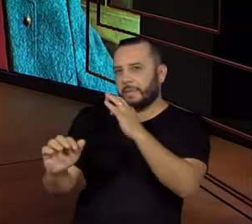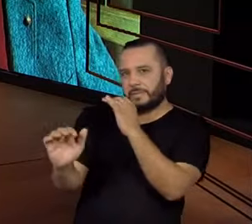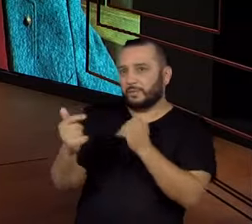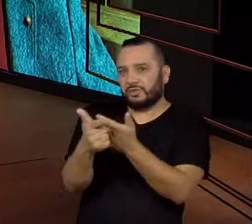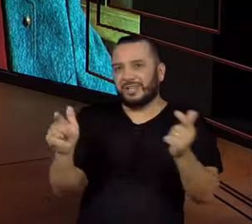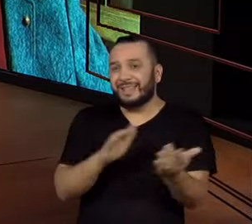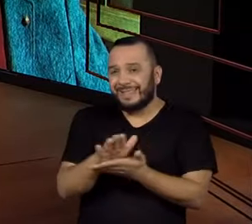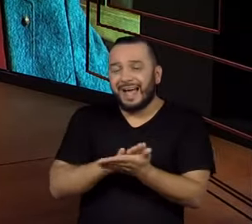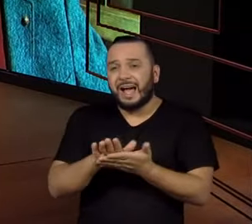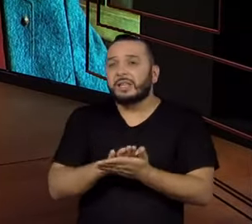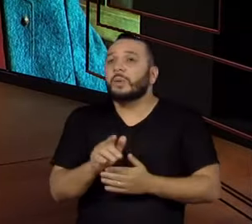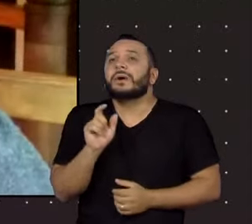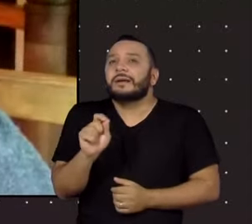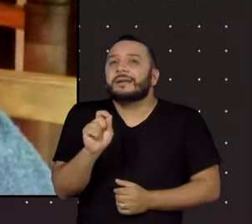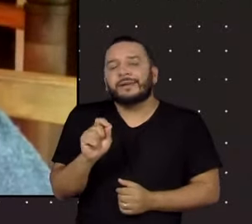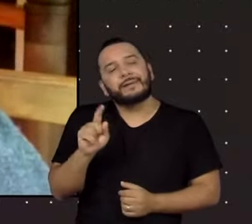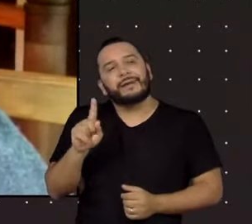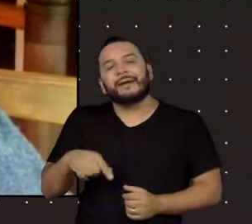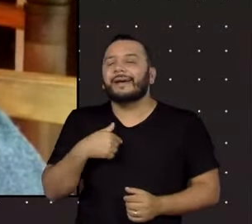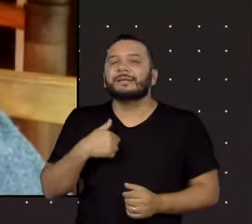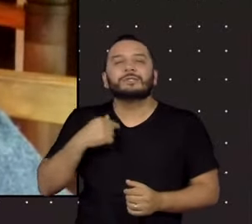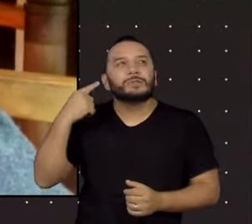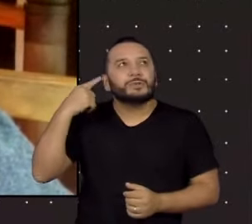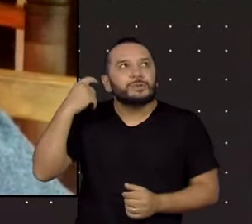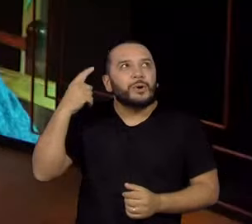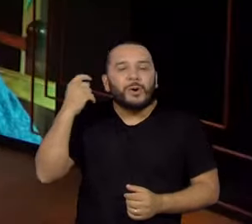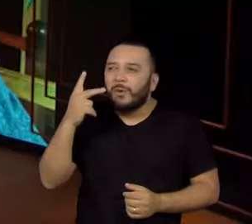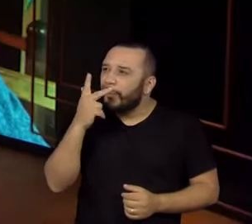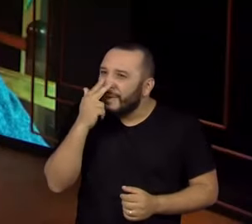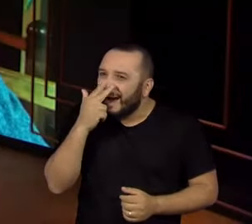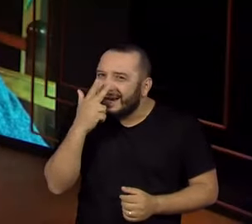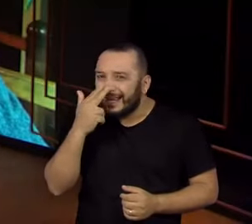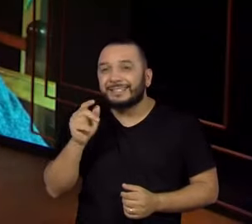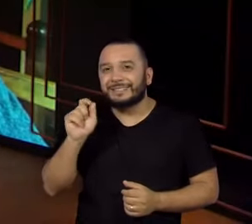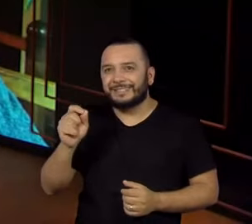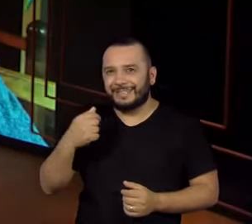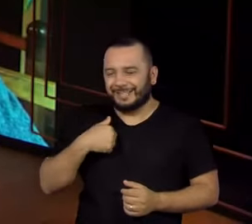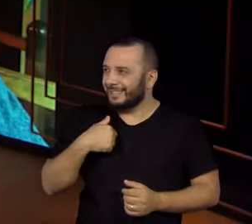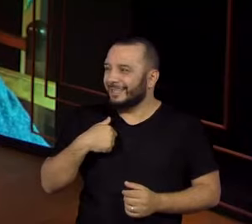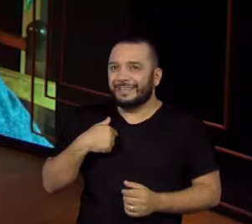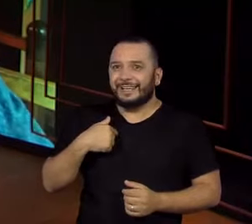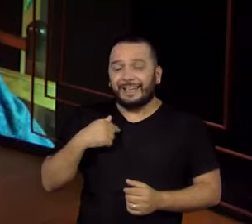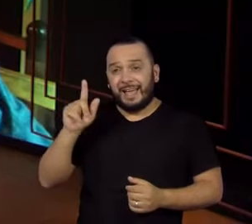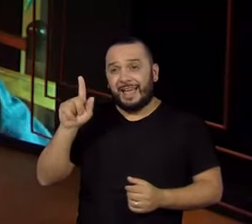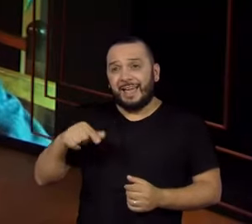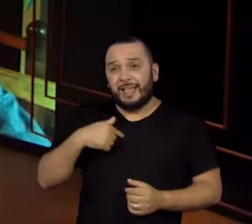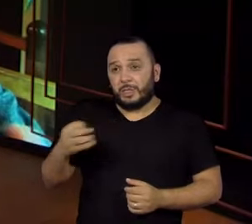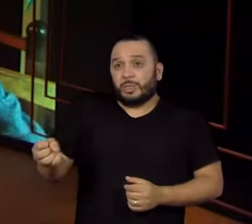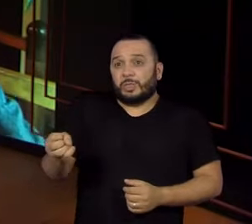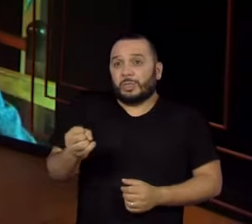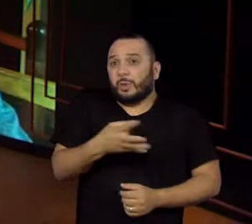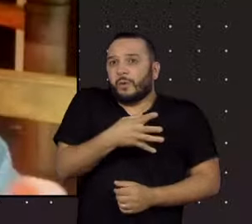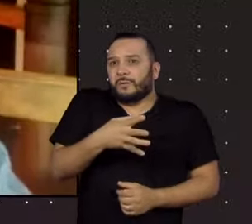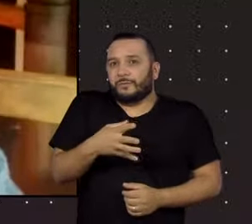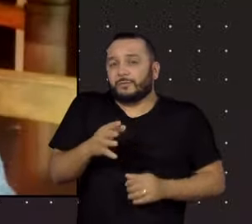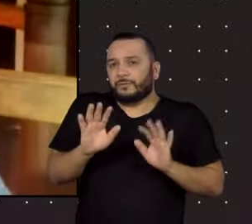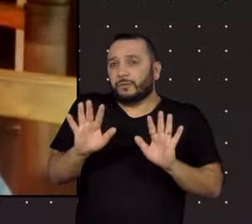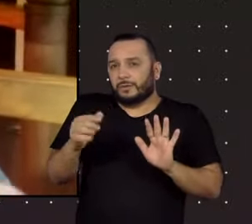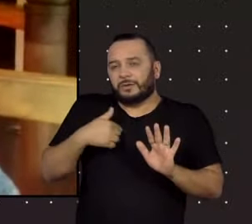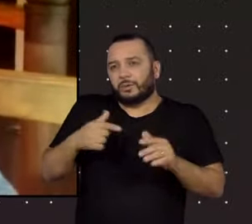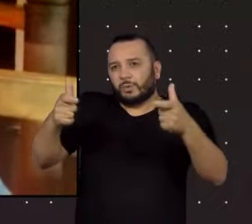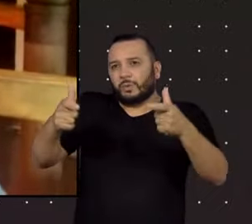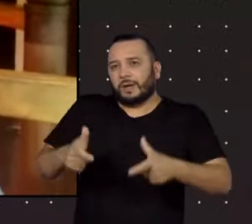nada. Eu fiz uma trilha sonora que era uma espécie de arroto da terra, ali, aquela região toda onde eu fui